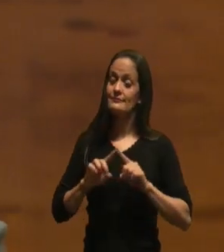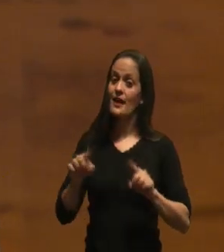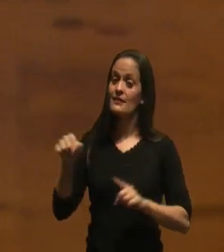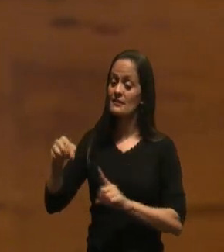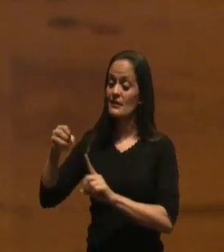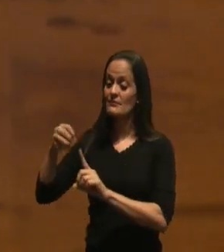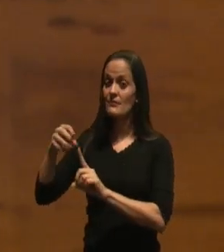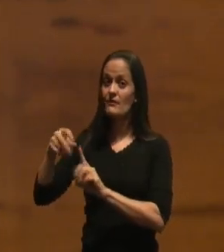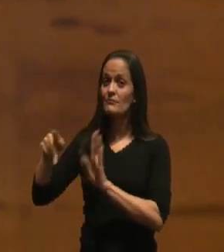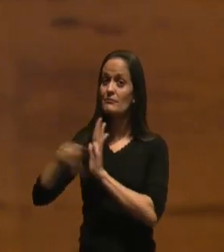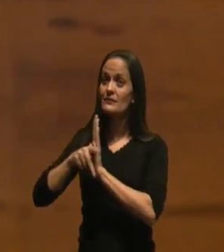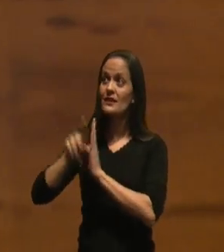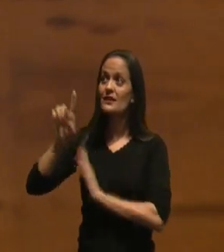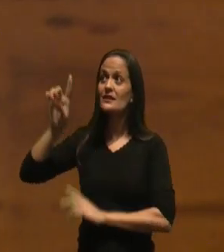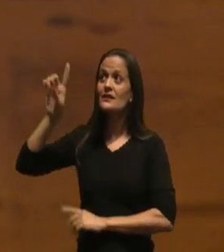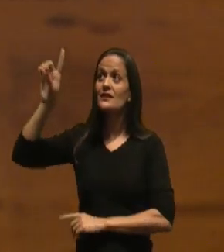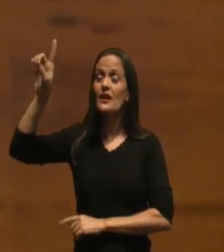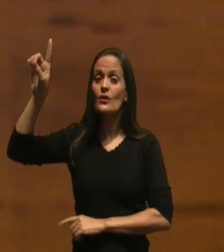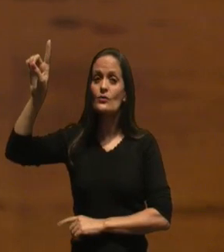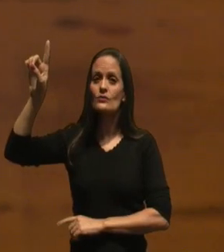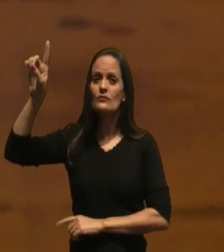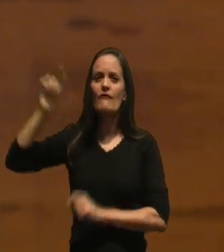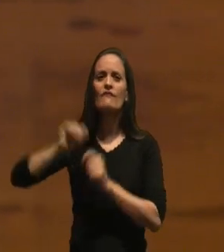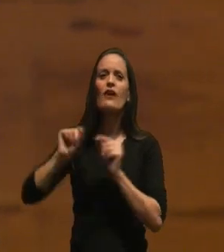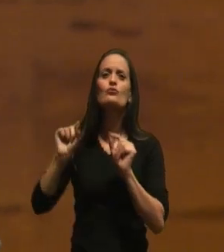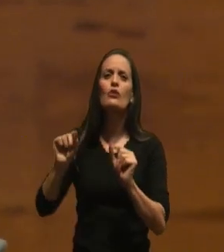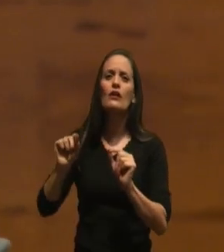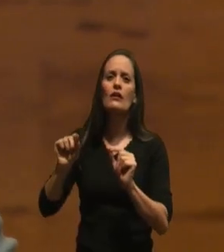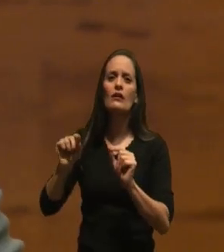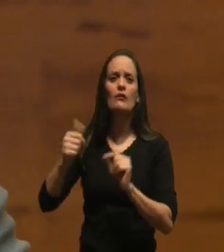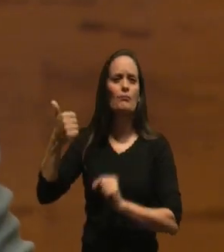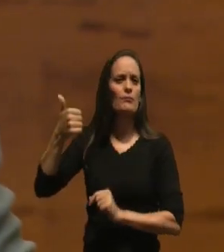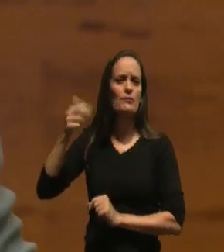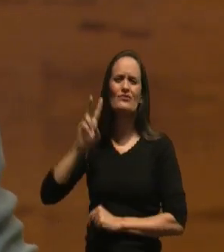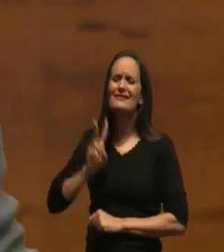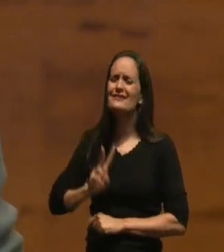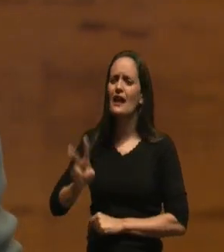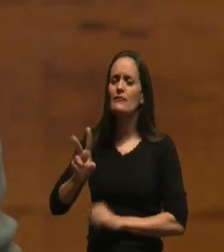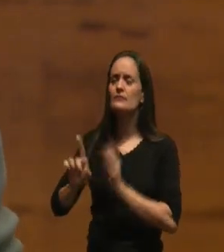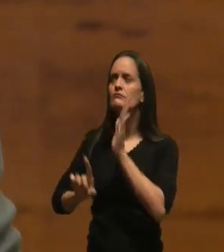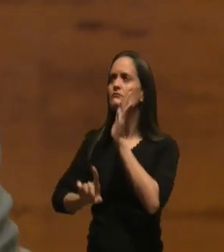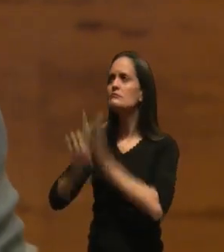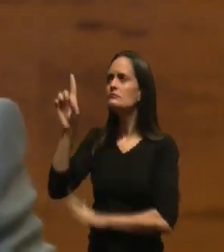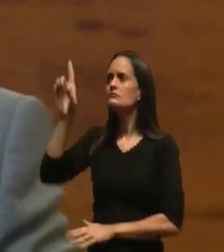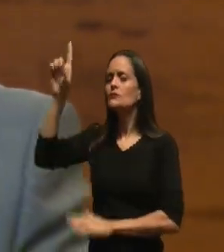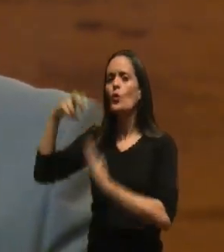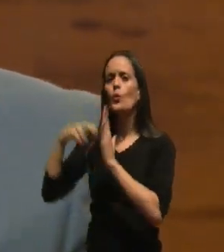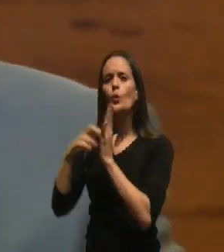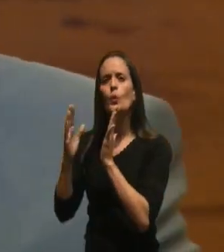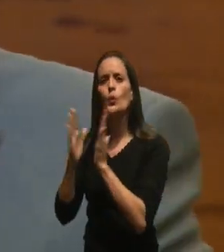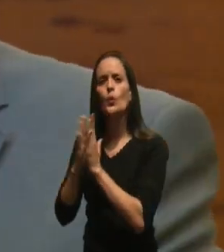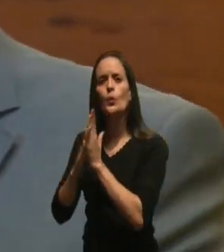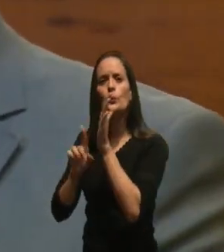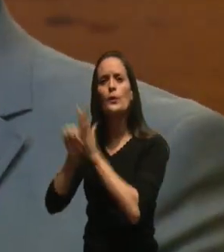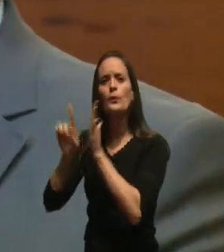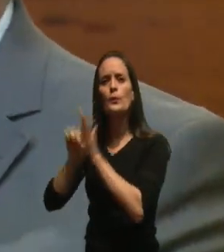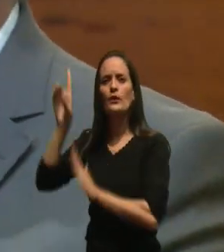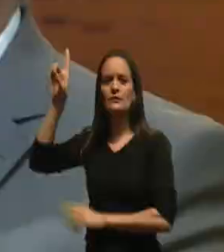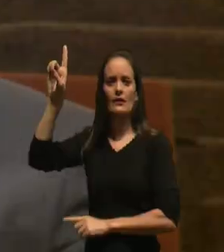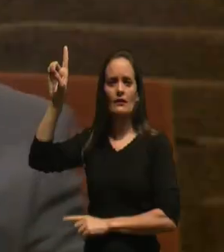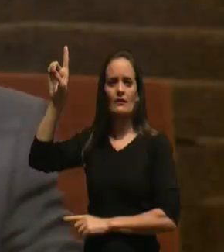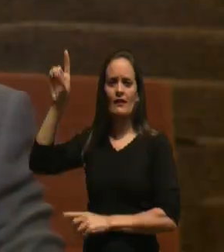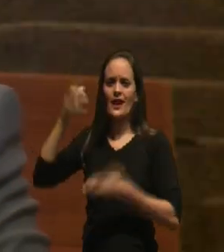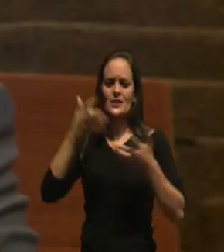o servo de Deus, que consulta a palavra de Deus, ele não toma decisões para agradar pessoas. Ele